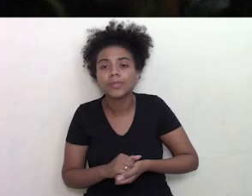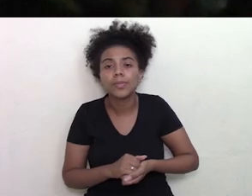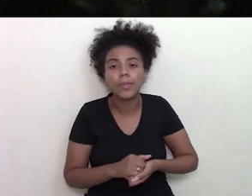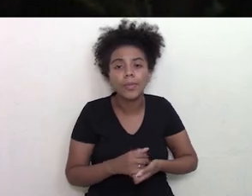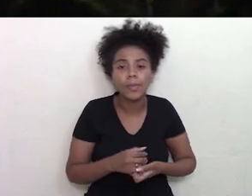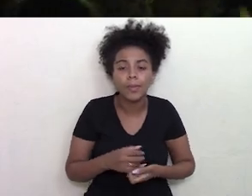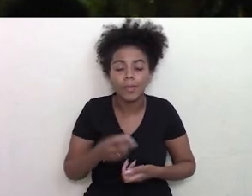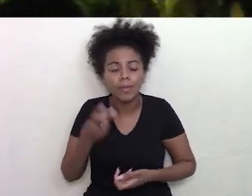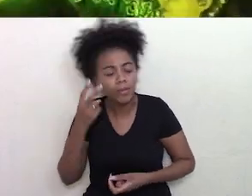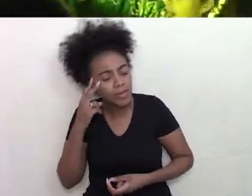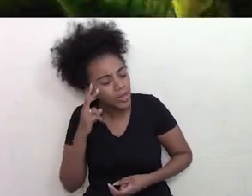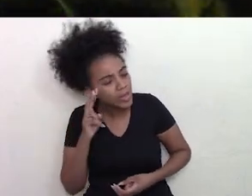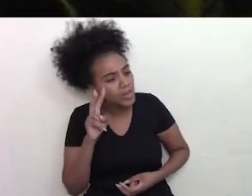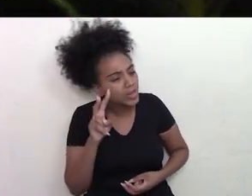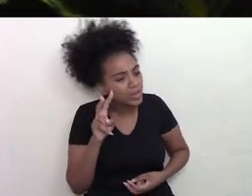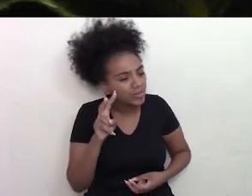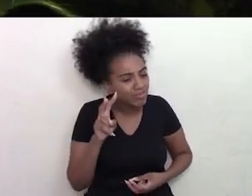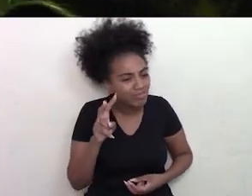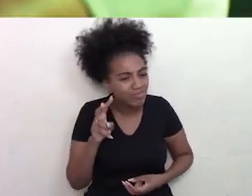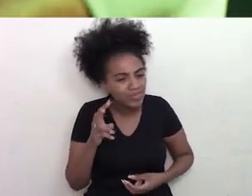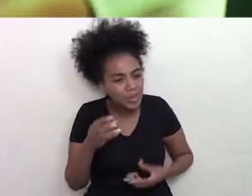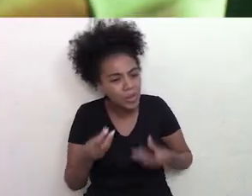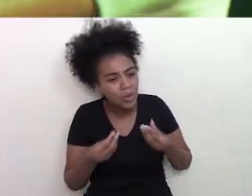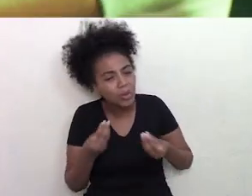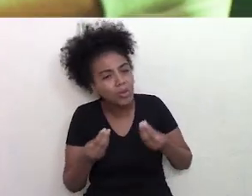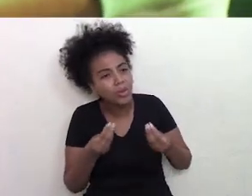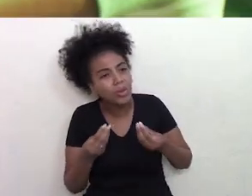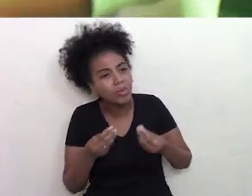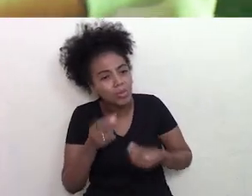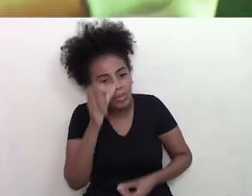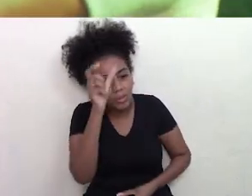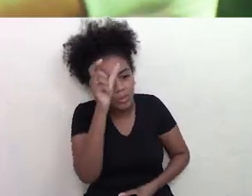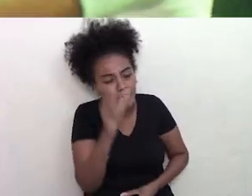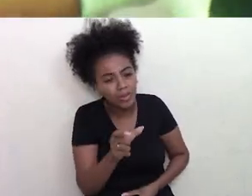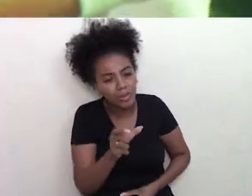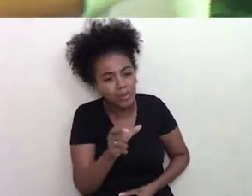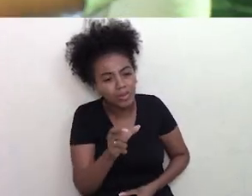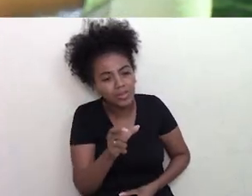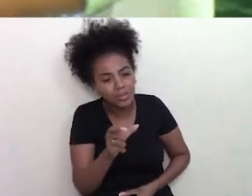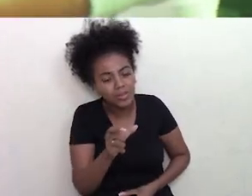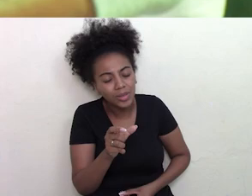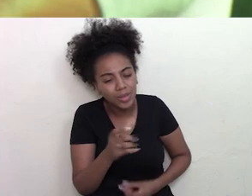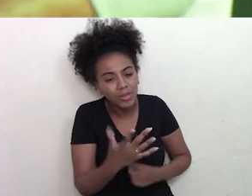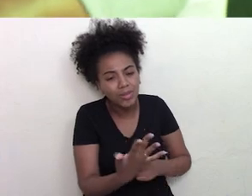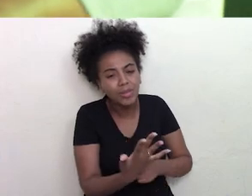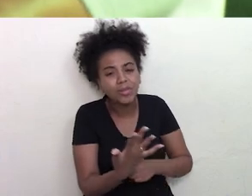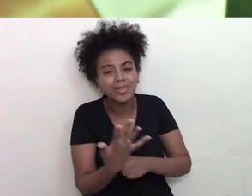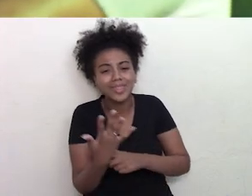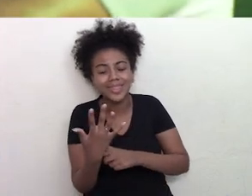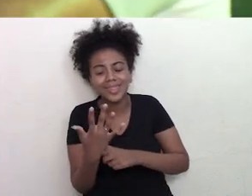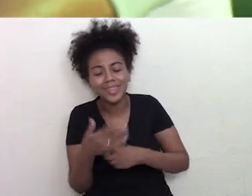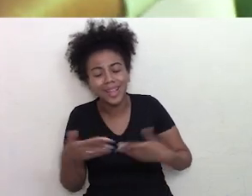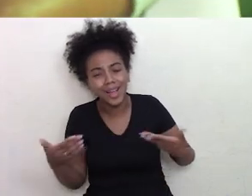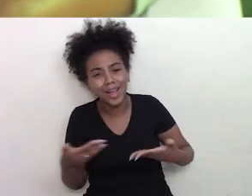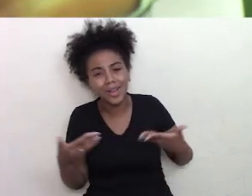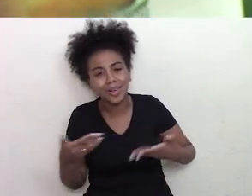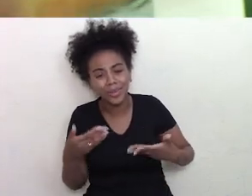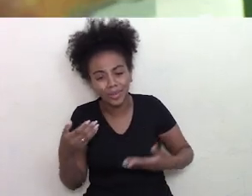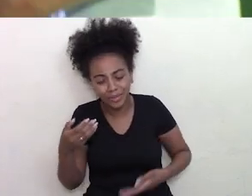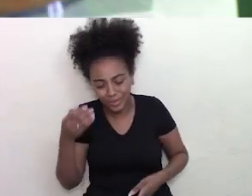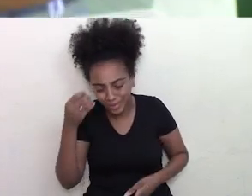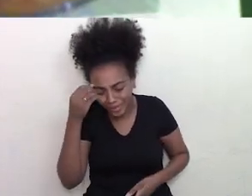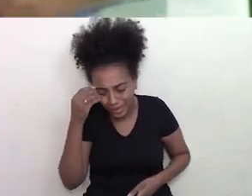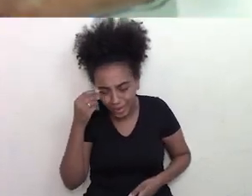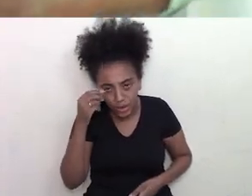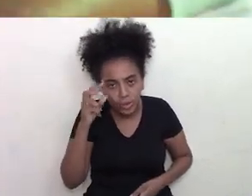Pior de tudo é perceber que você me andando sinais que eu não vi.